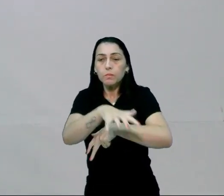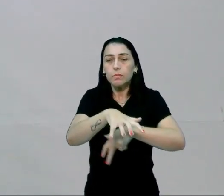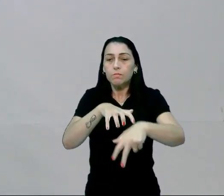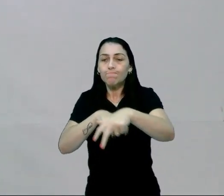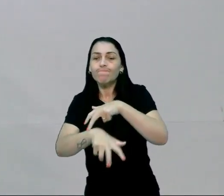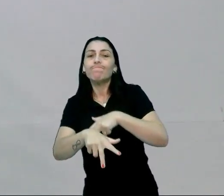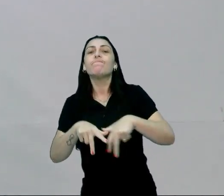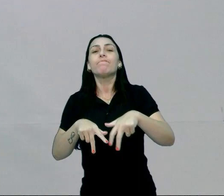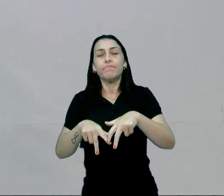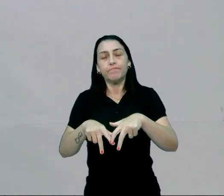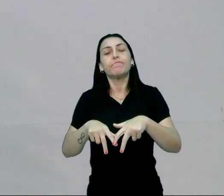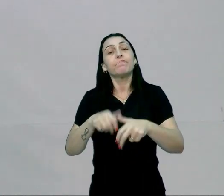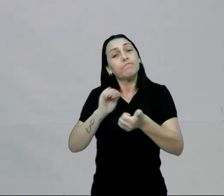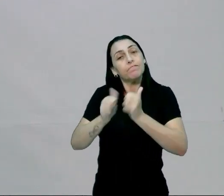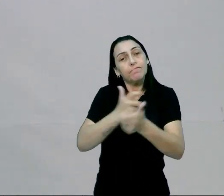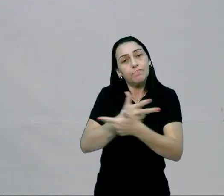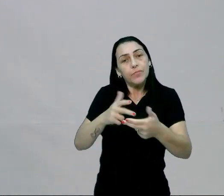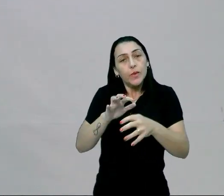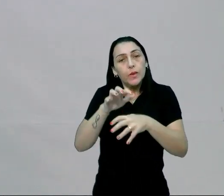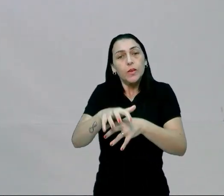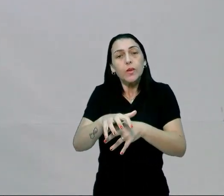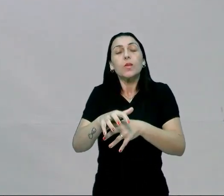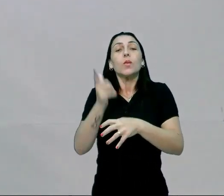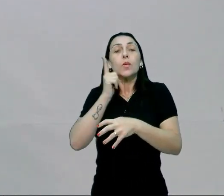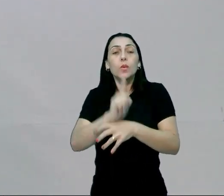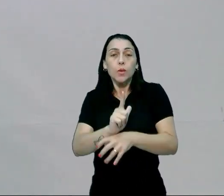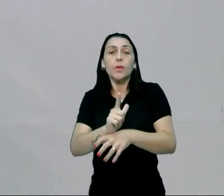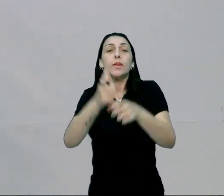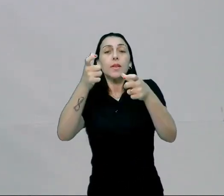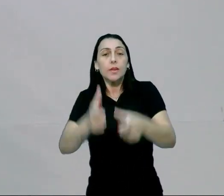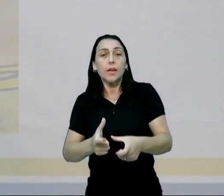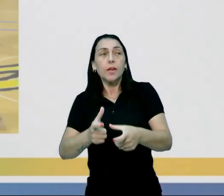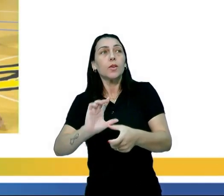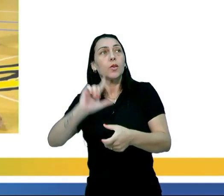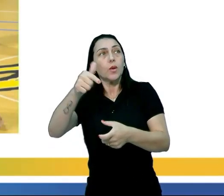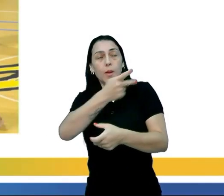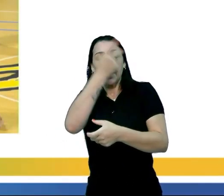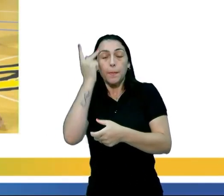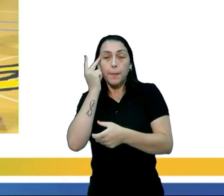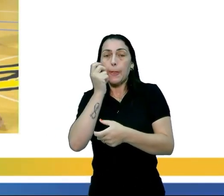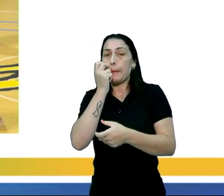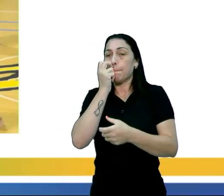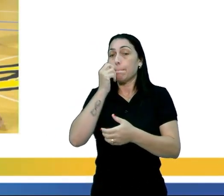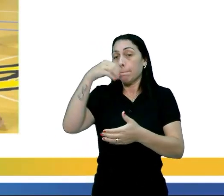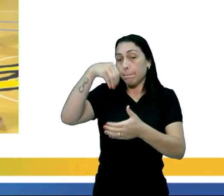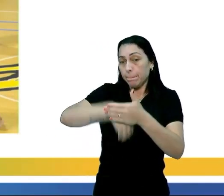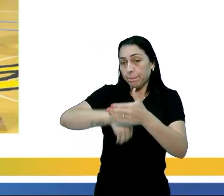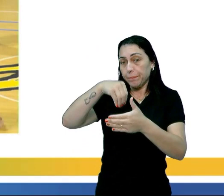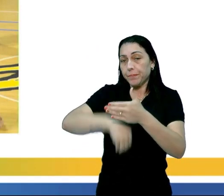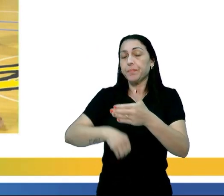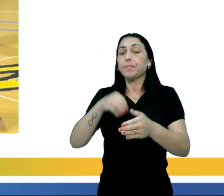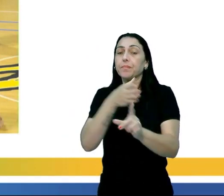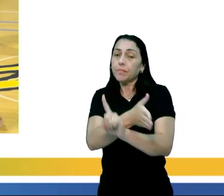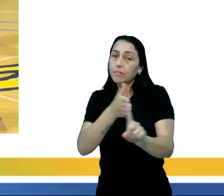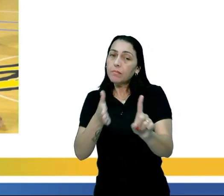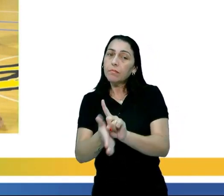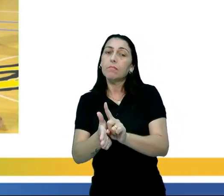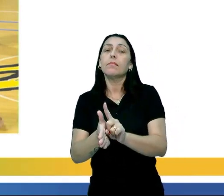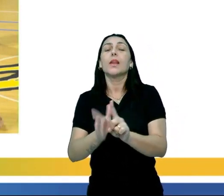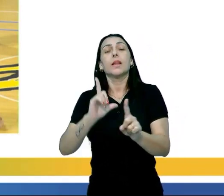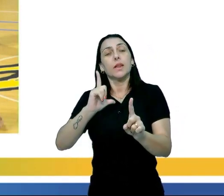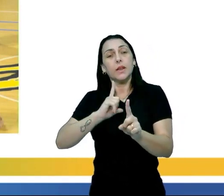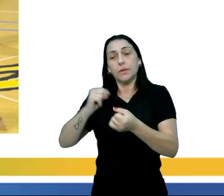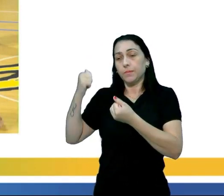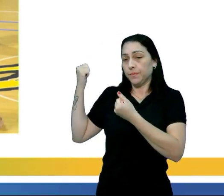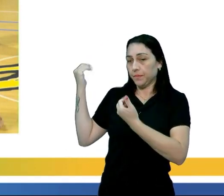no campo adversário, é um esporte de invasão, em que eu invado o campo adversário, tranquilo? Dentro dessas modalidades de esporte, a gente ainda